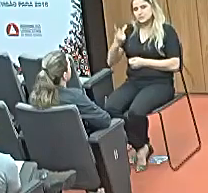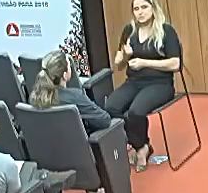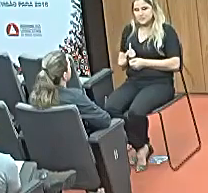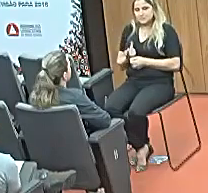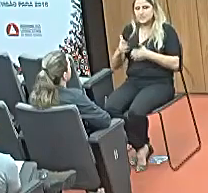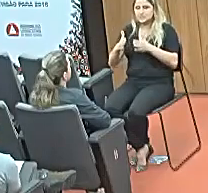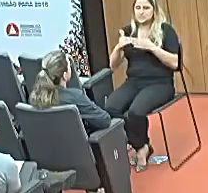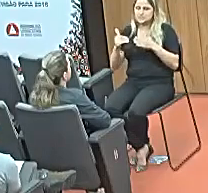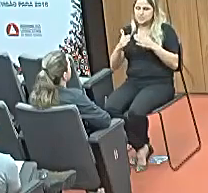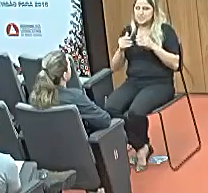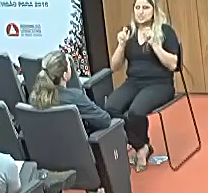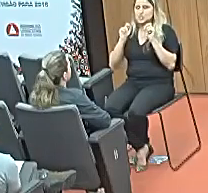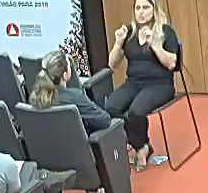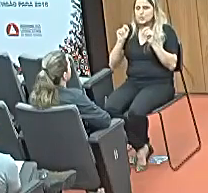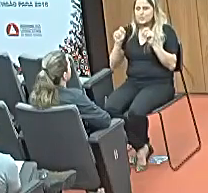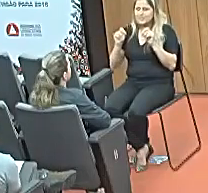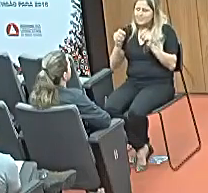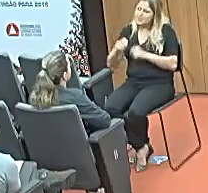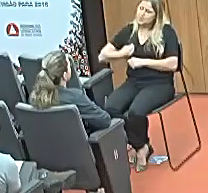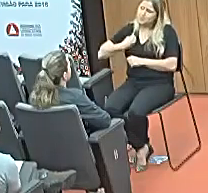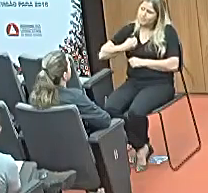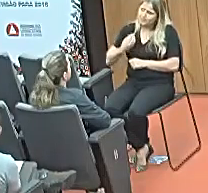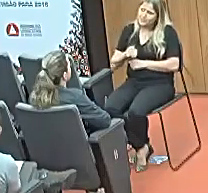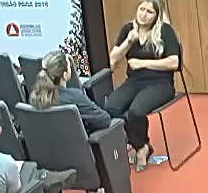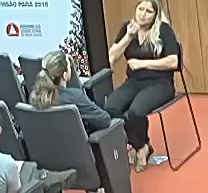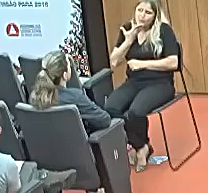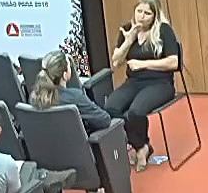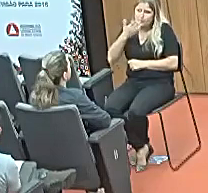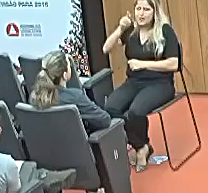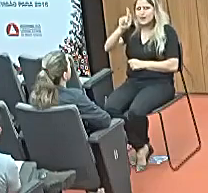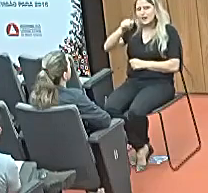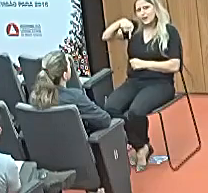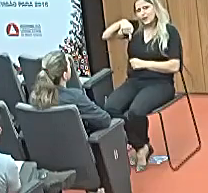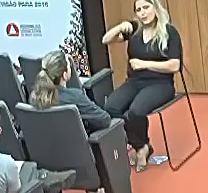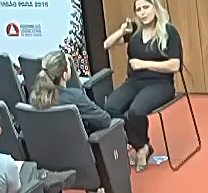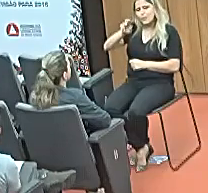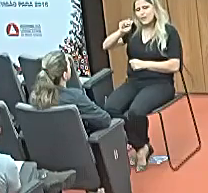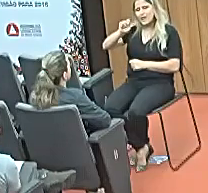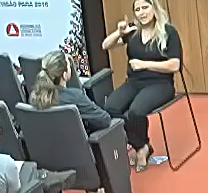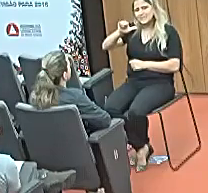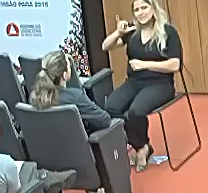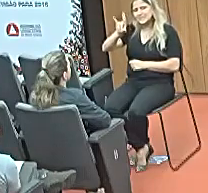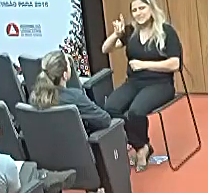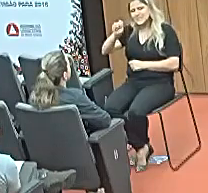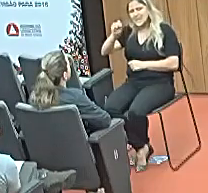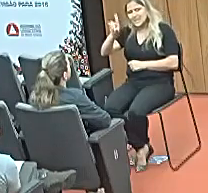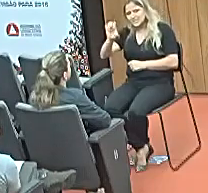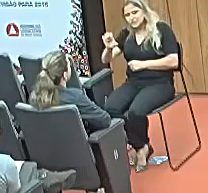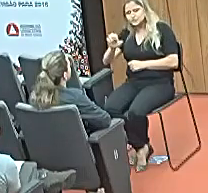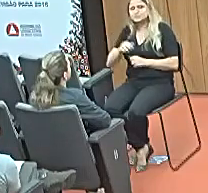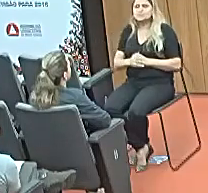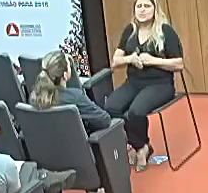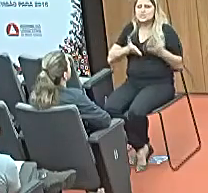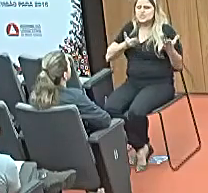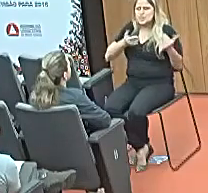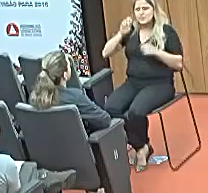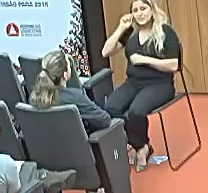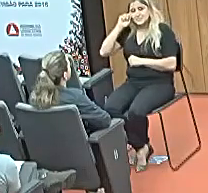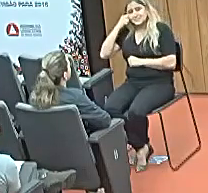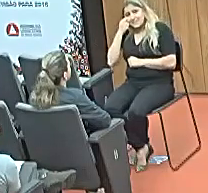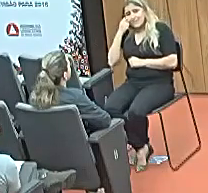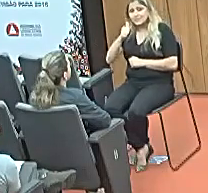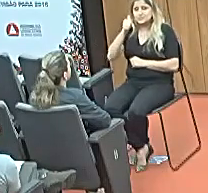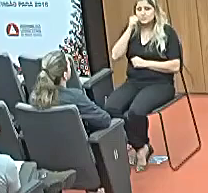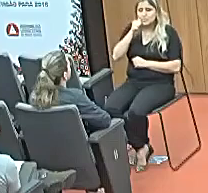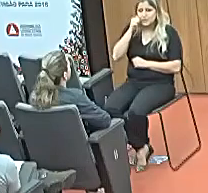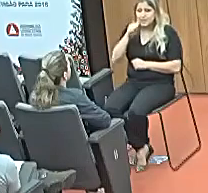vida então todos os projetos dentro da área de educação da área da juventude negra da área da mulher da área do combate